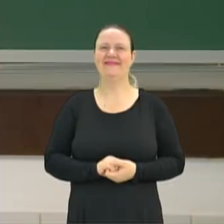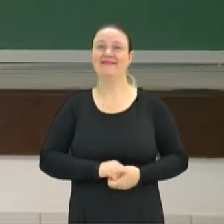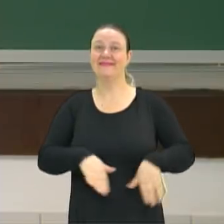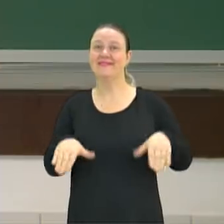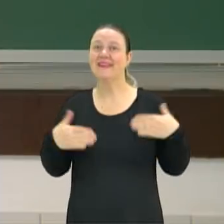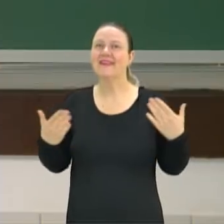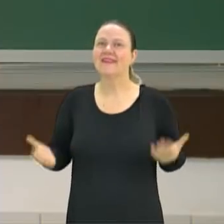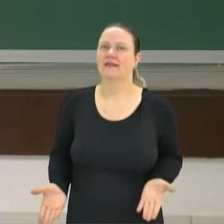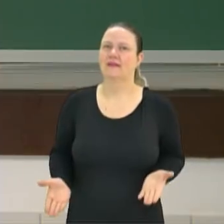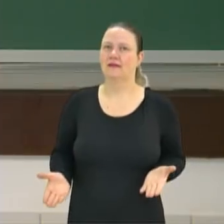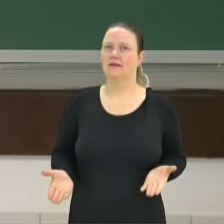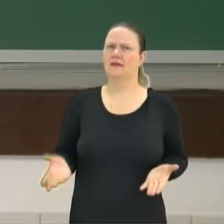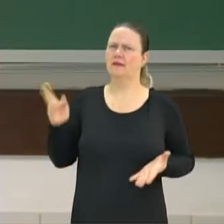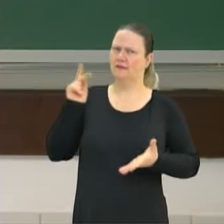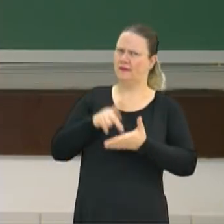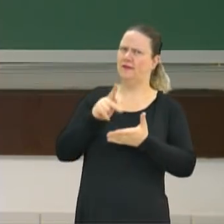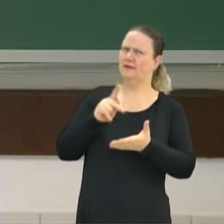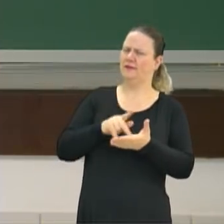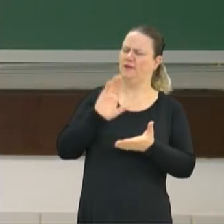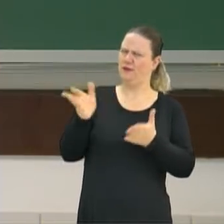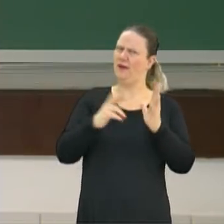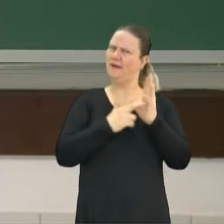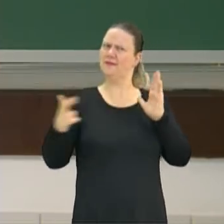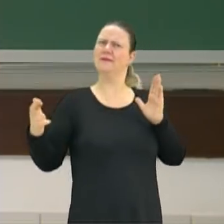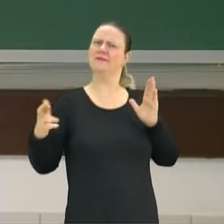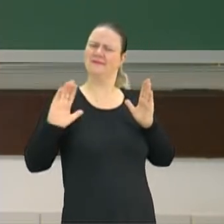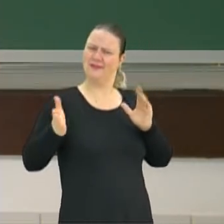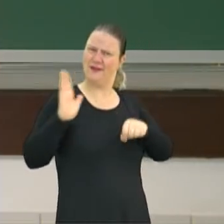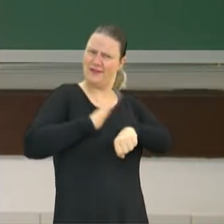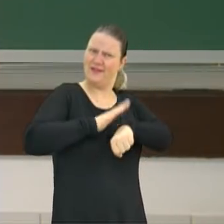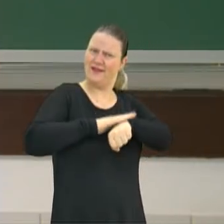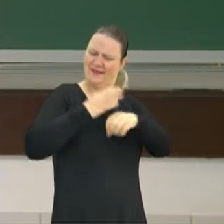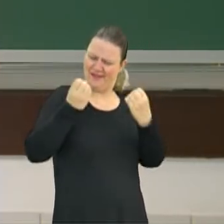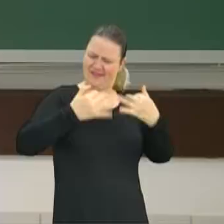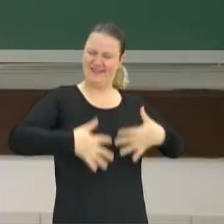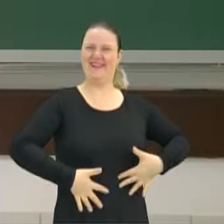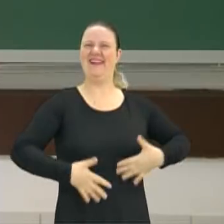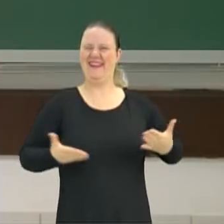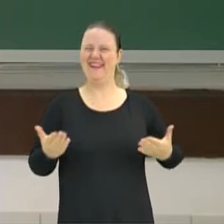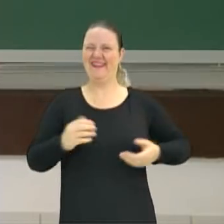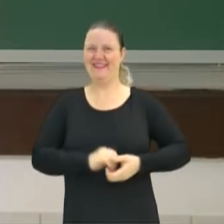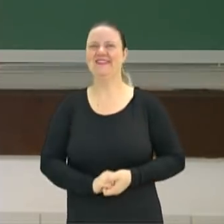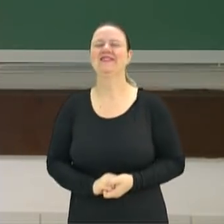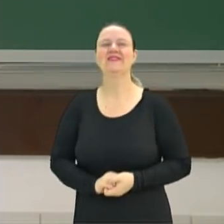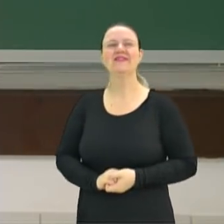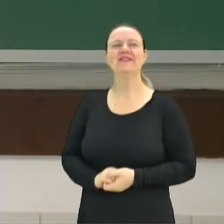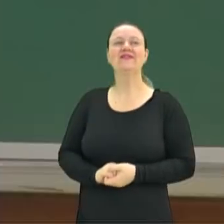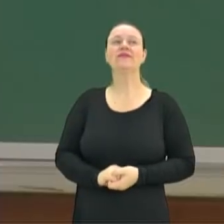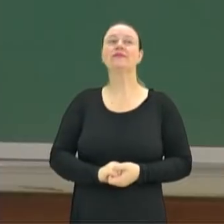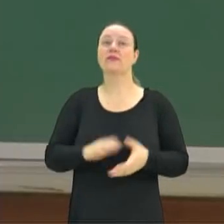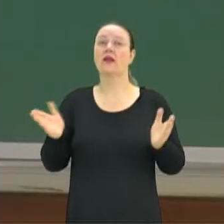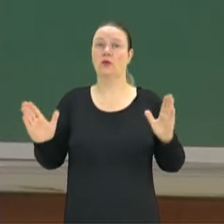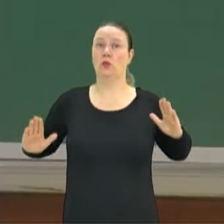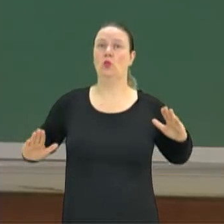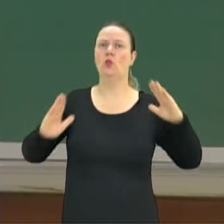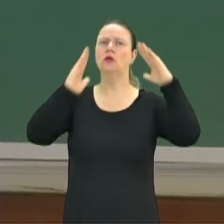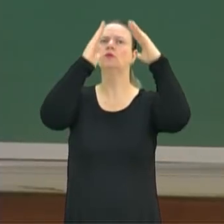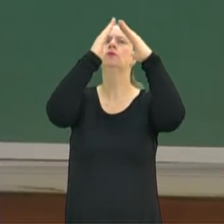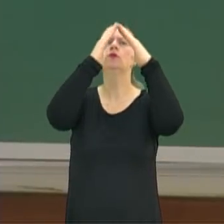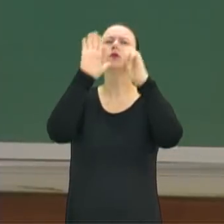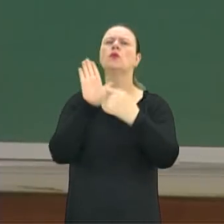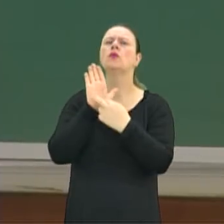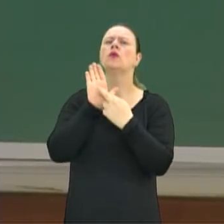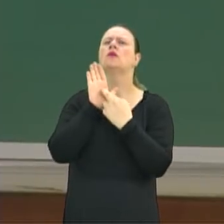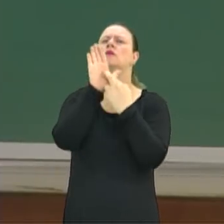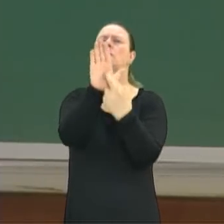E aí, gente, na verdade eu acabei dando a resposta para vocês sem querer quando eu estava explicando, né? Uma pirâmide, então, ela está representando o quê? Ela está representando uma cadeia